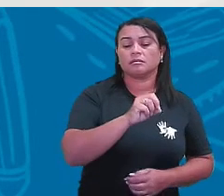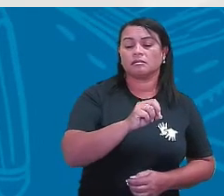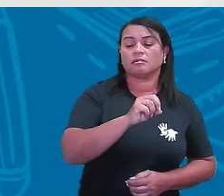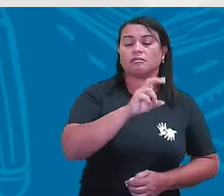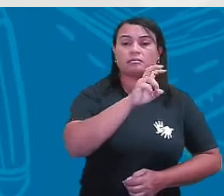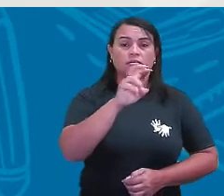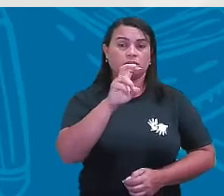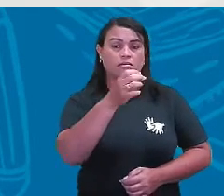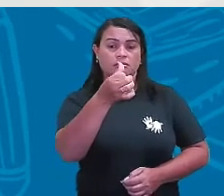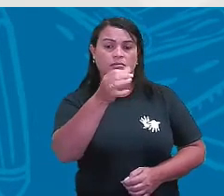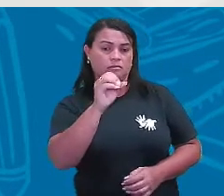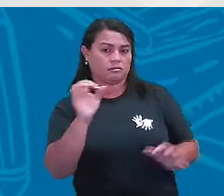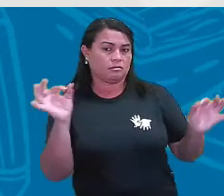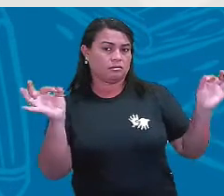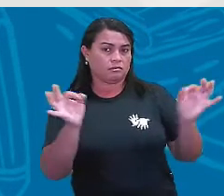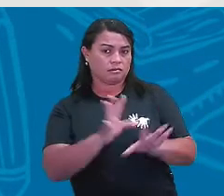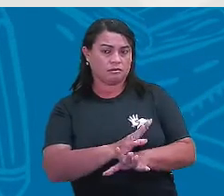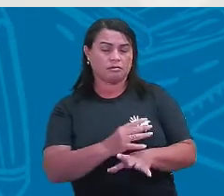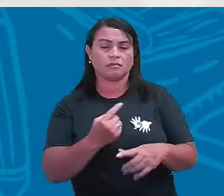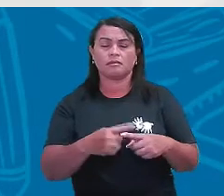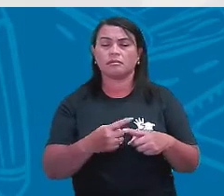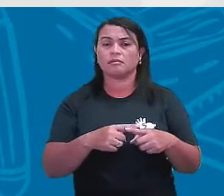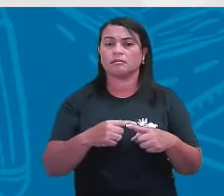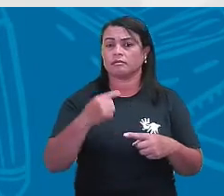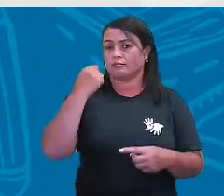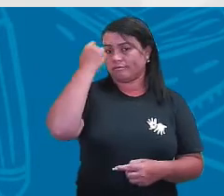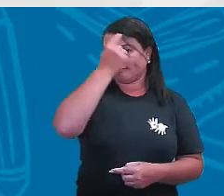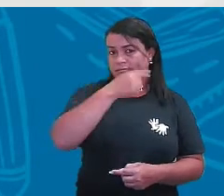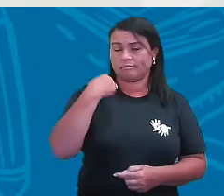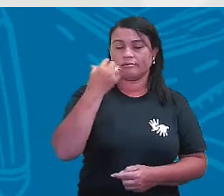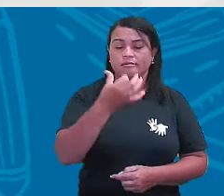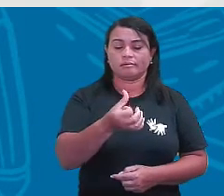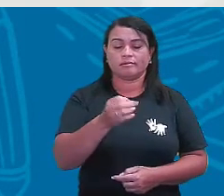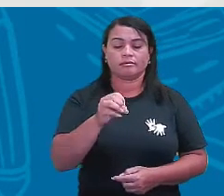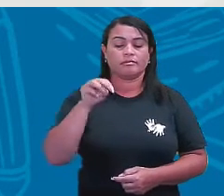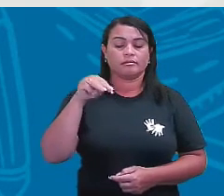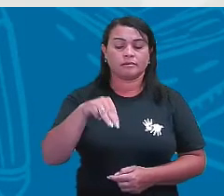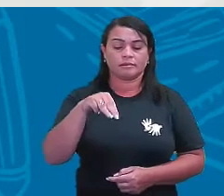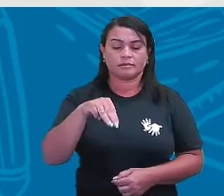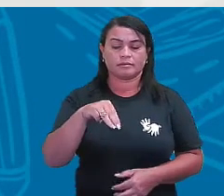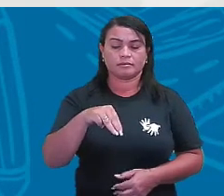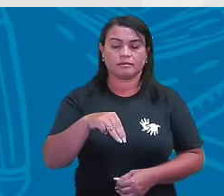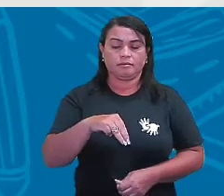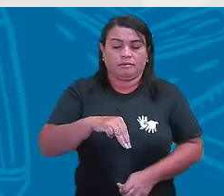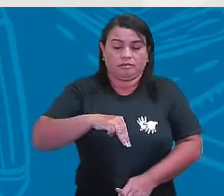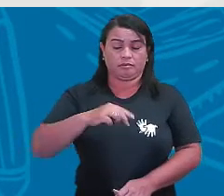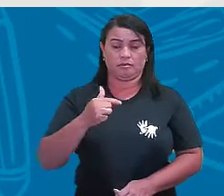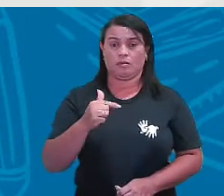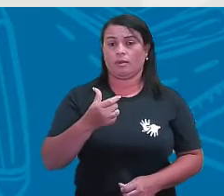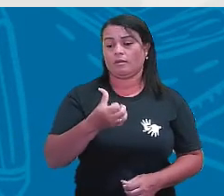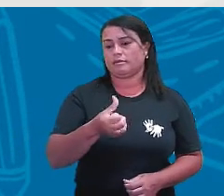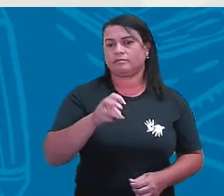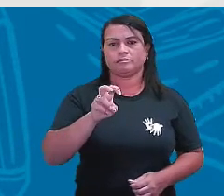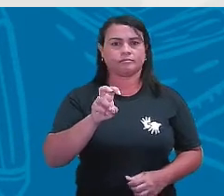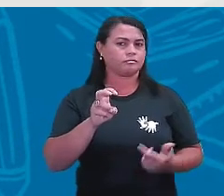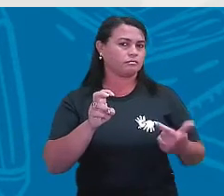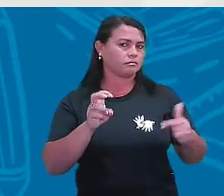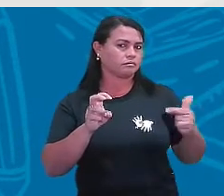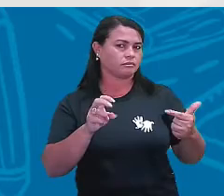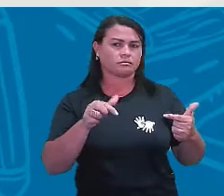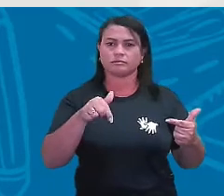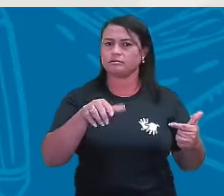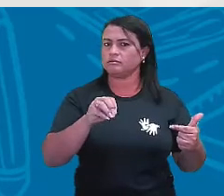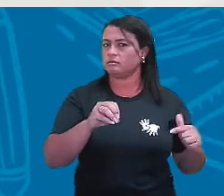60 e acabou. Por quê? A hora só tem 60 minutos. Então, ele não vai ter 65 e